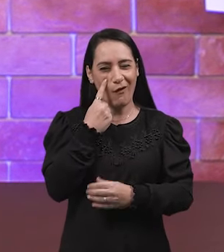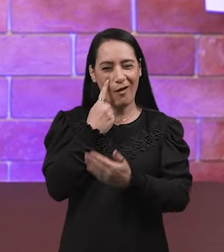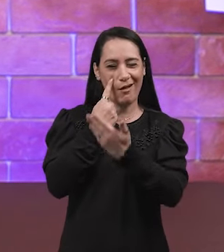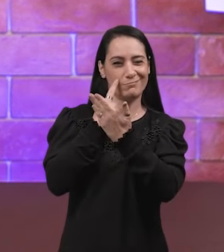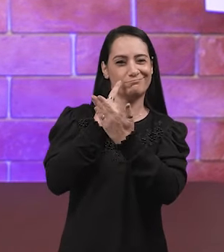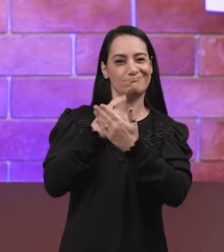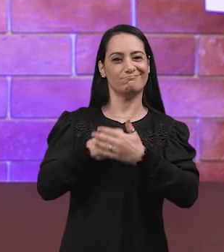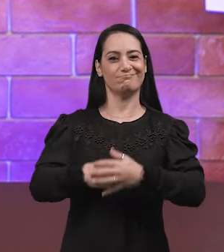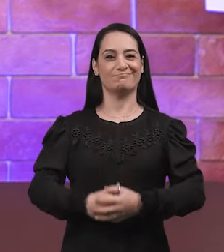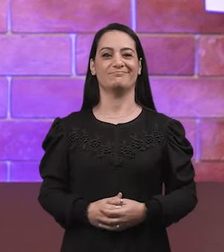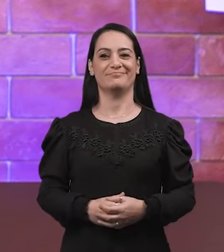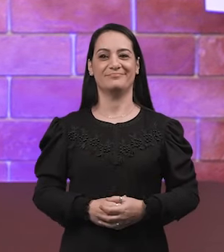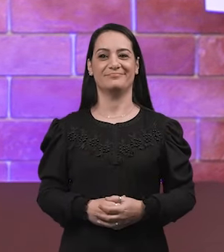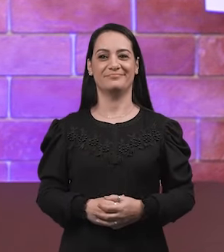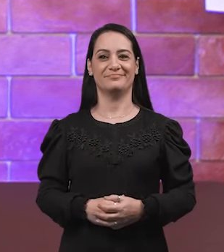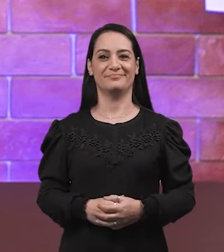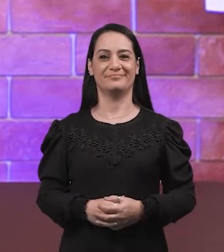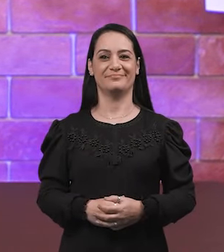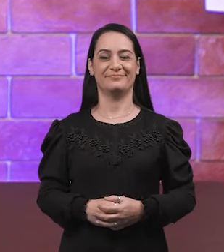beleza.